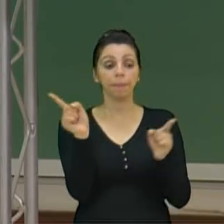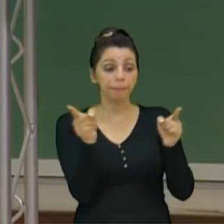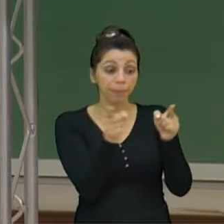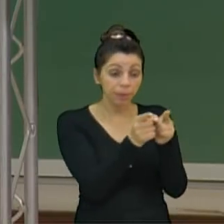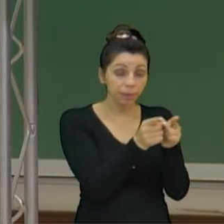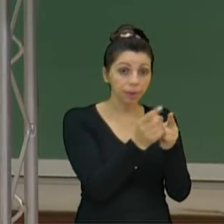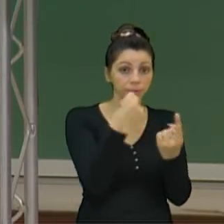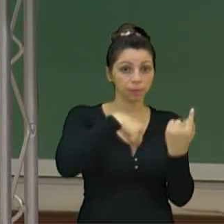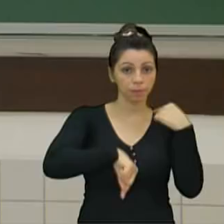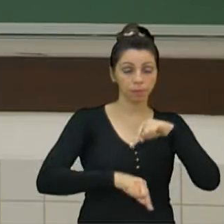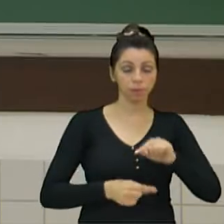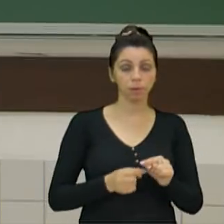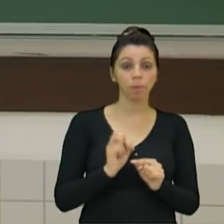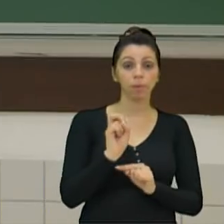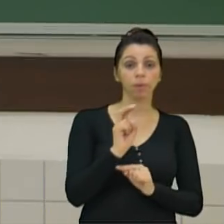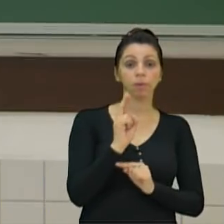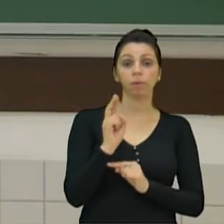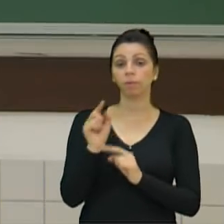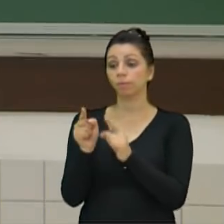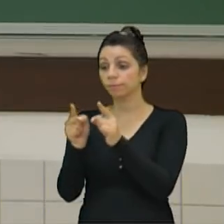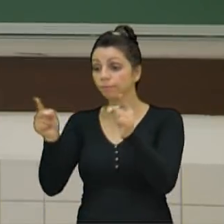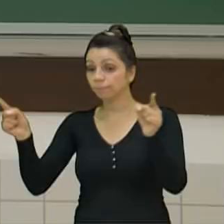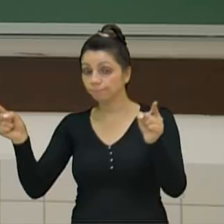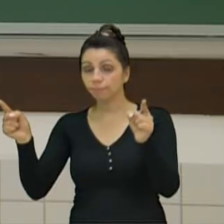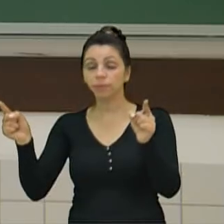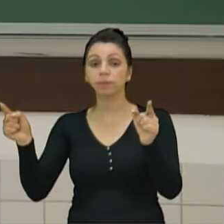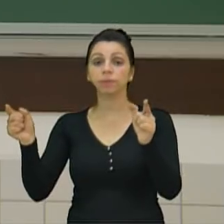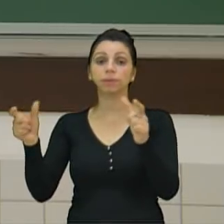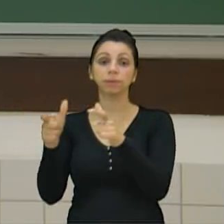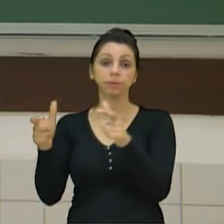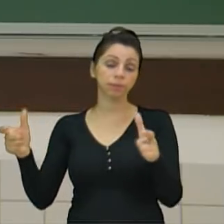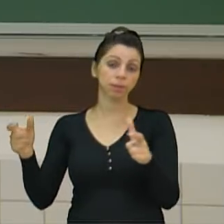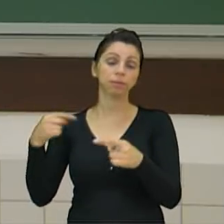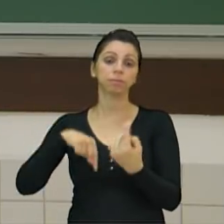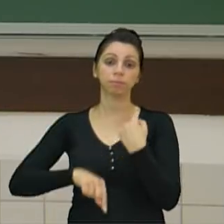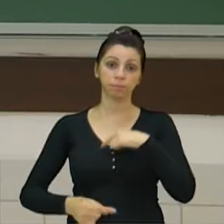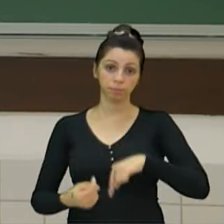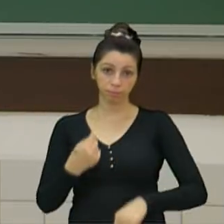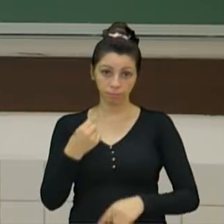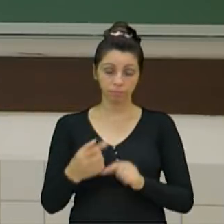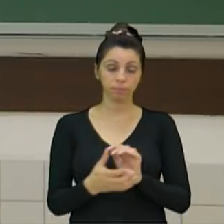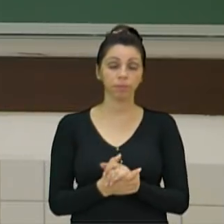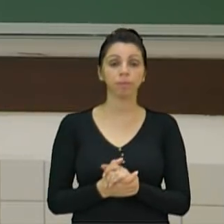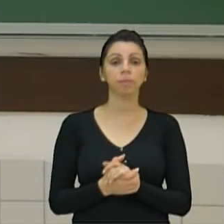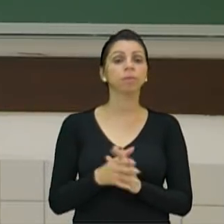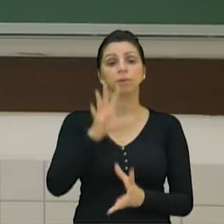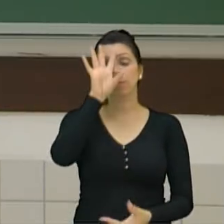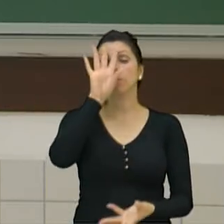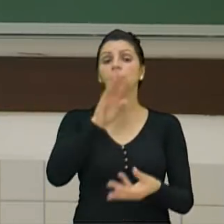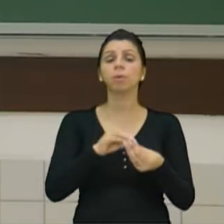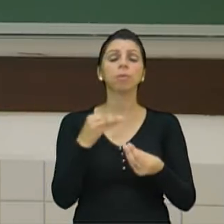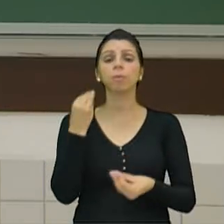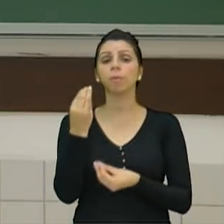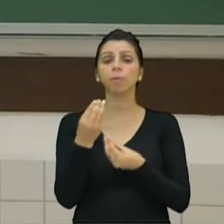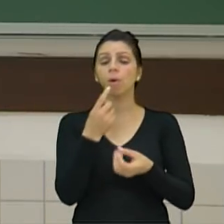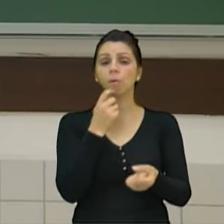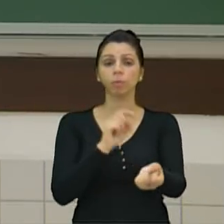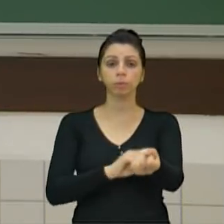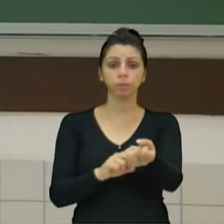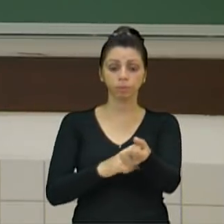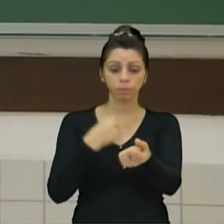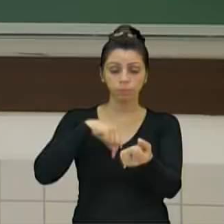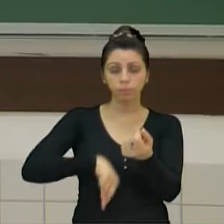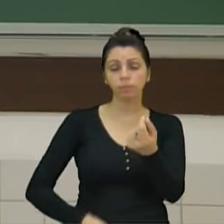circulação. Ou seja, para ficar mais fácil da gente entender todo esse processo, esse trajeto que o sangue faz no nosso corpo, a